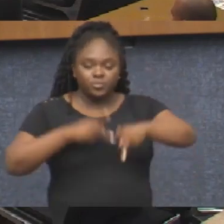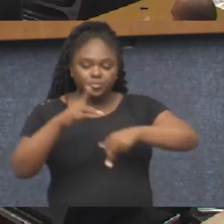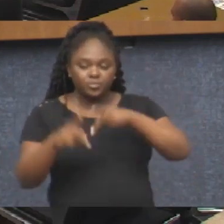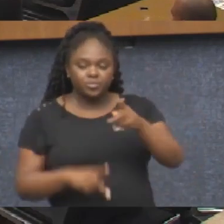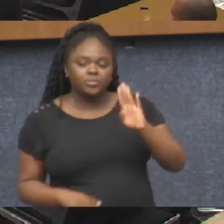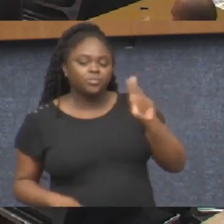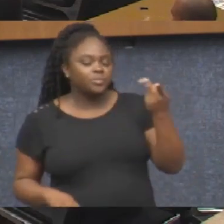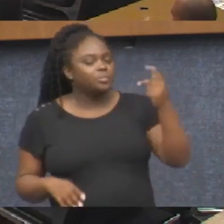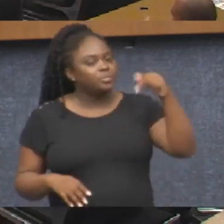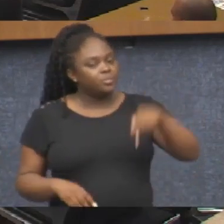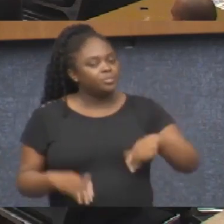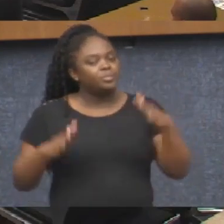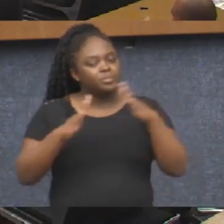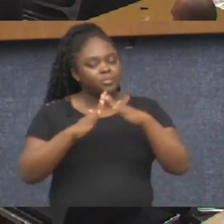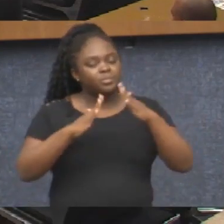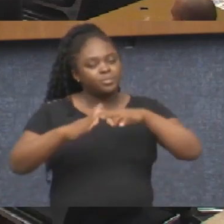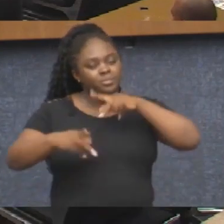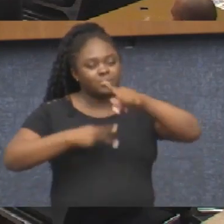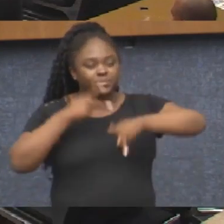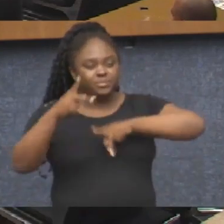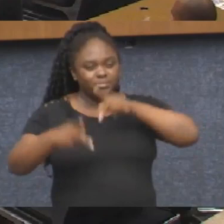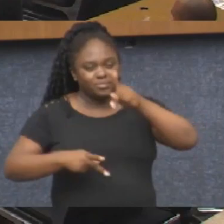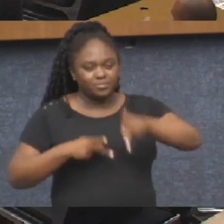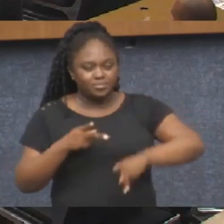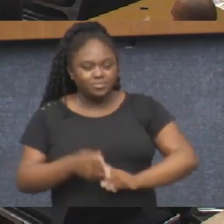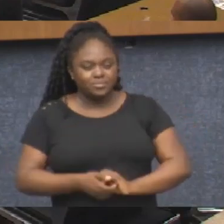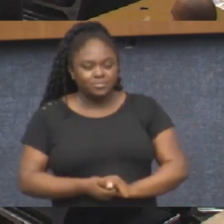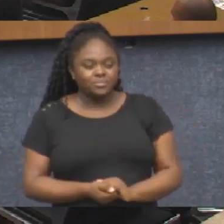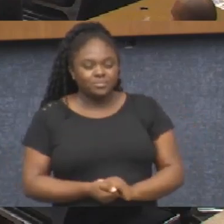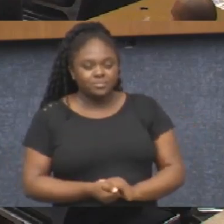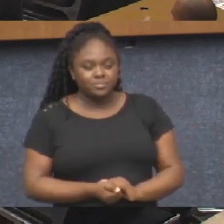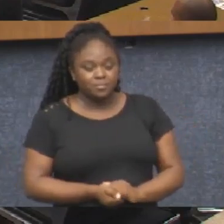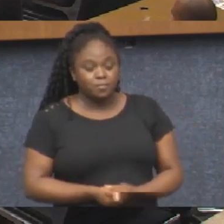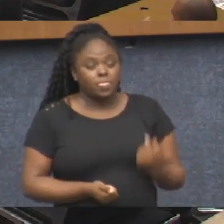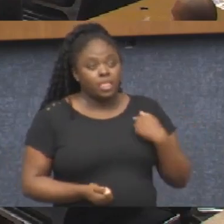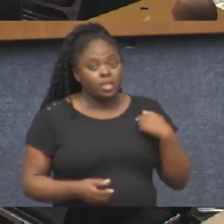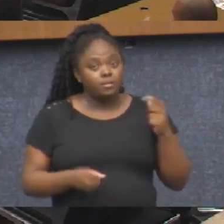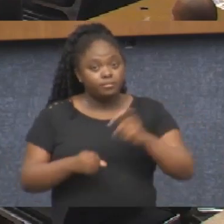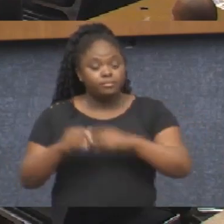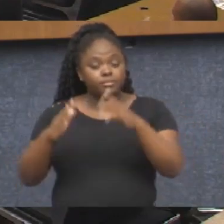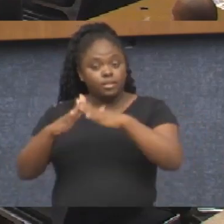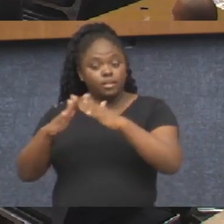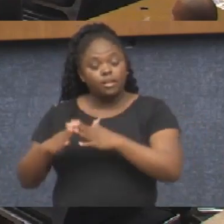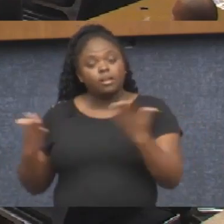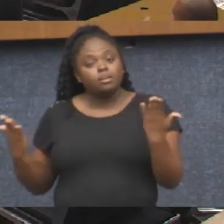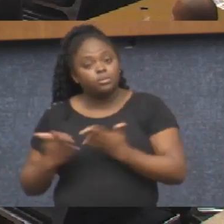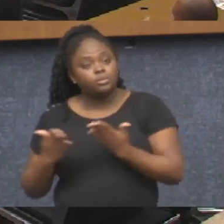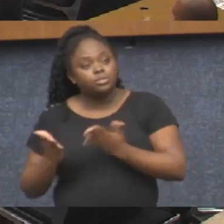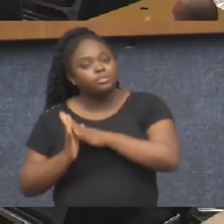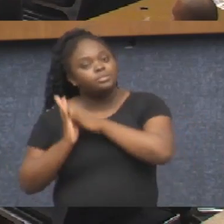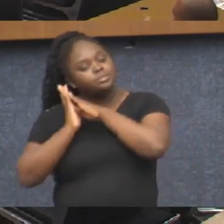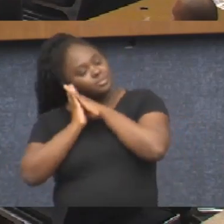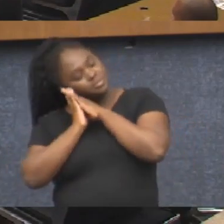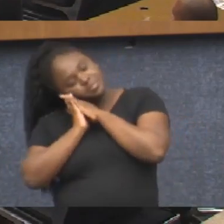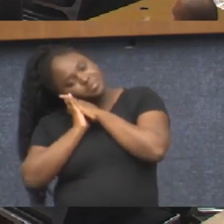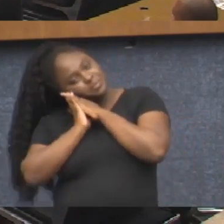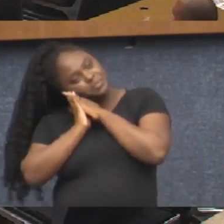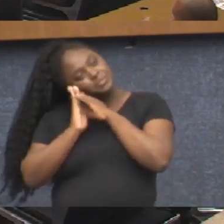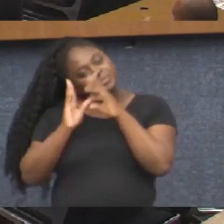belo-horizontino nessa casa, que é a casa do povo. Eu volto para casa hoje, sim, e vou deitar, vou